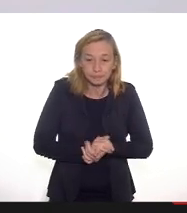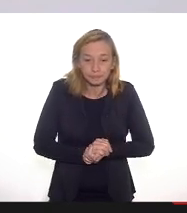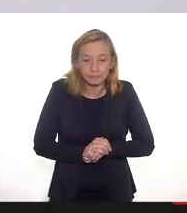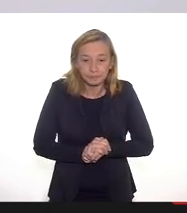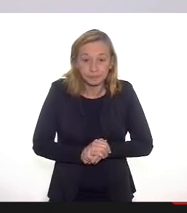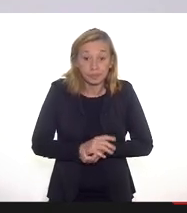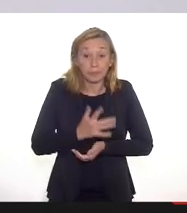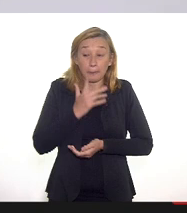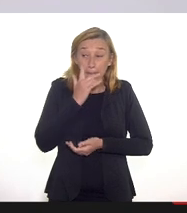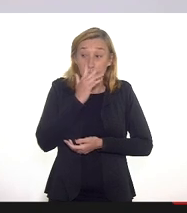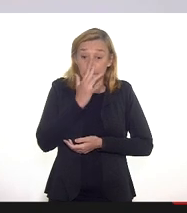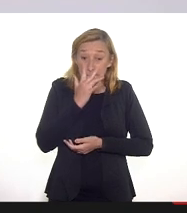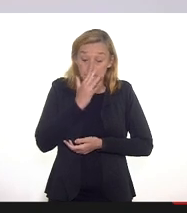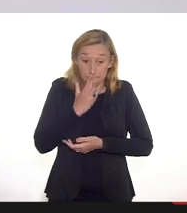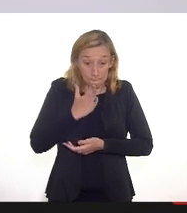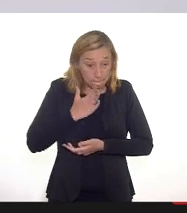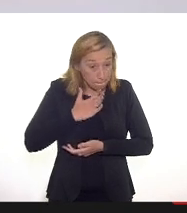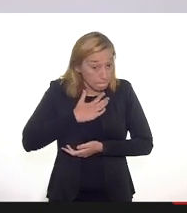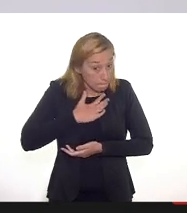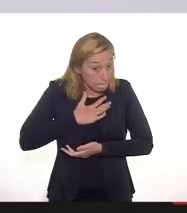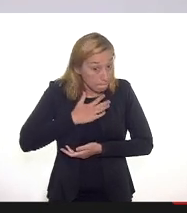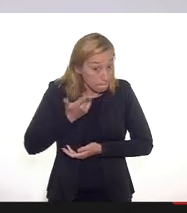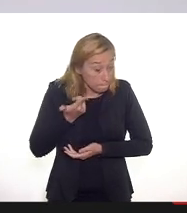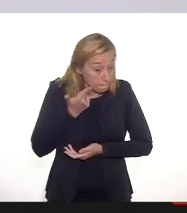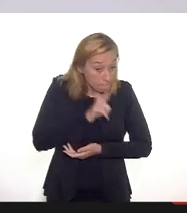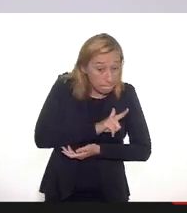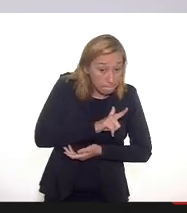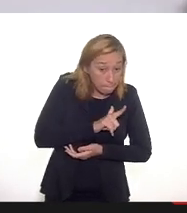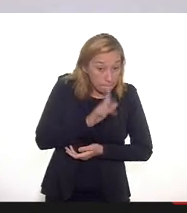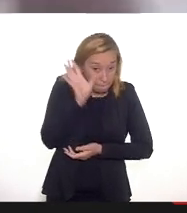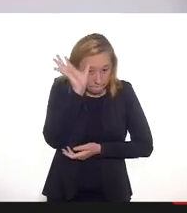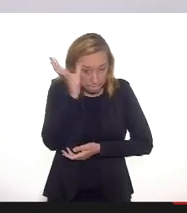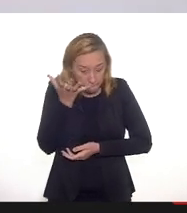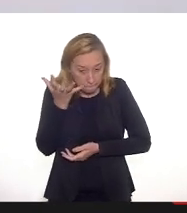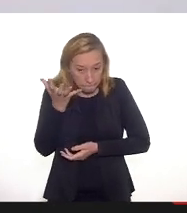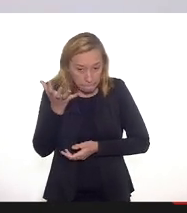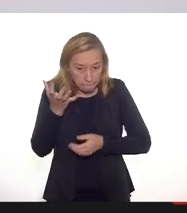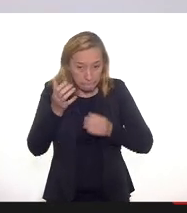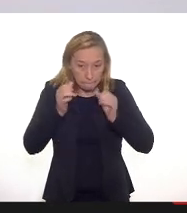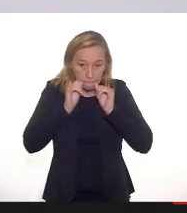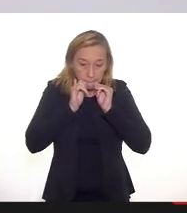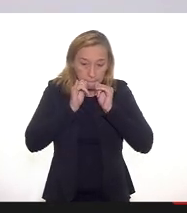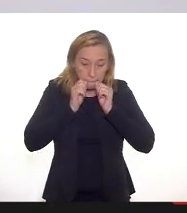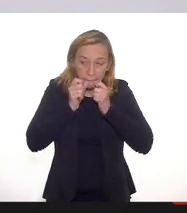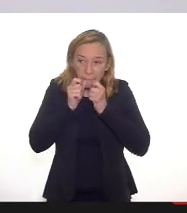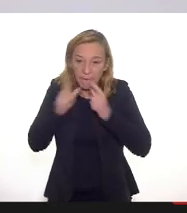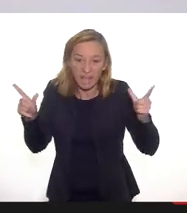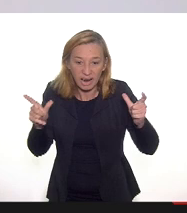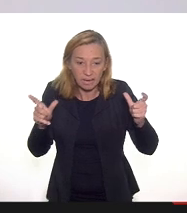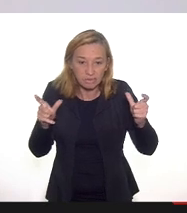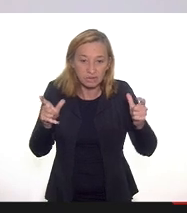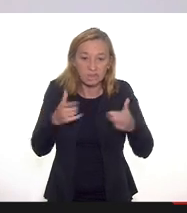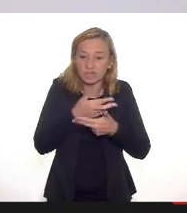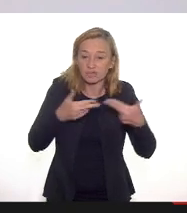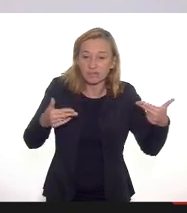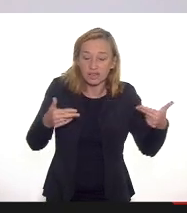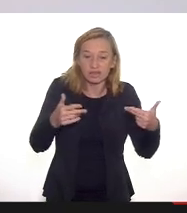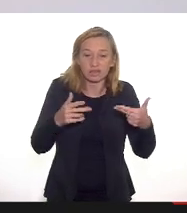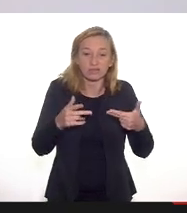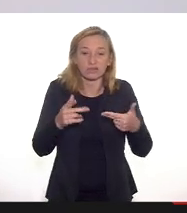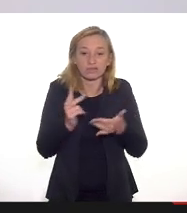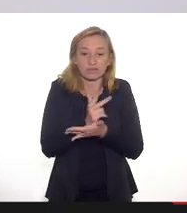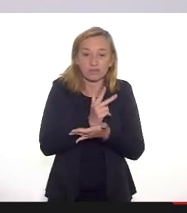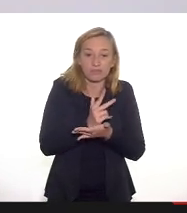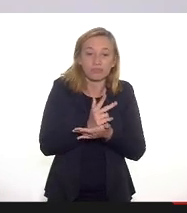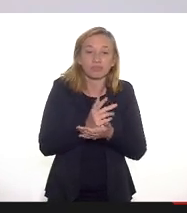me parece que a gente só consegue resolver as coisas no escândalo. Porque, por diversas vezes, a gente